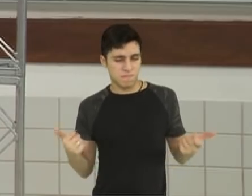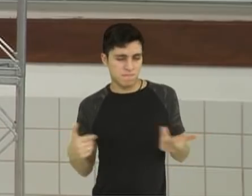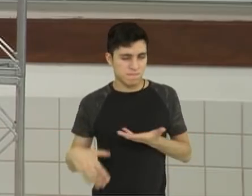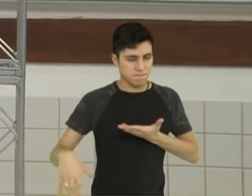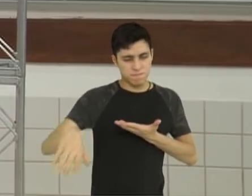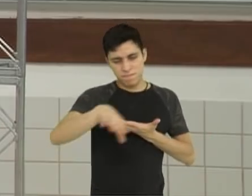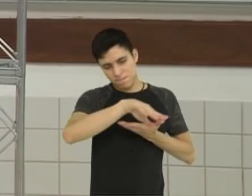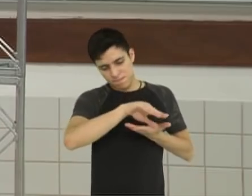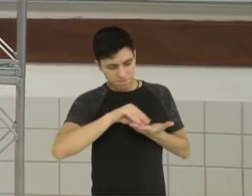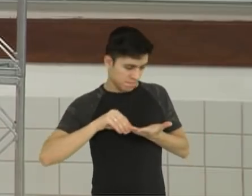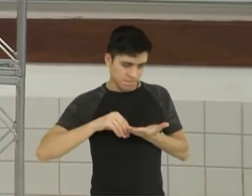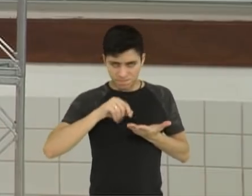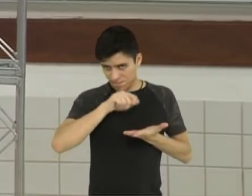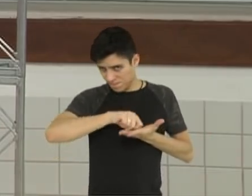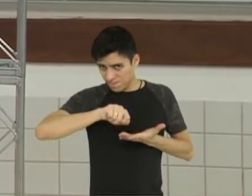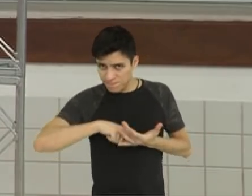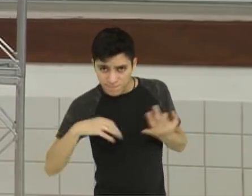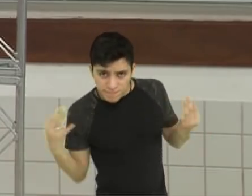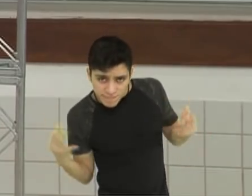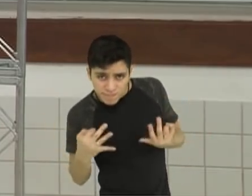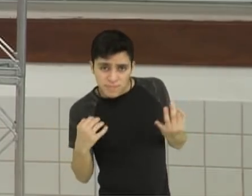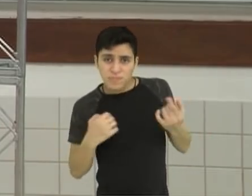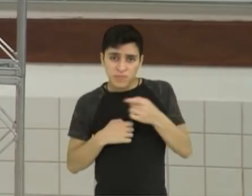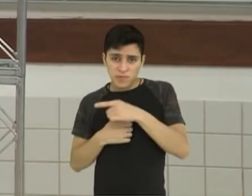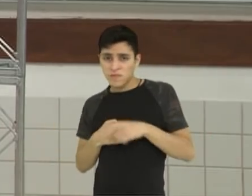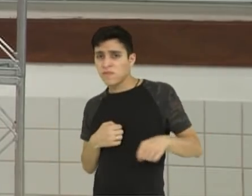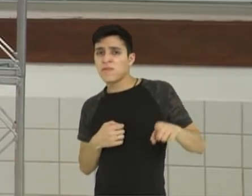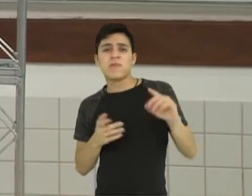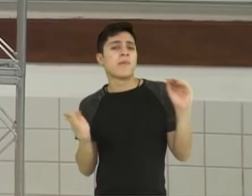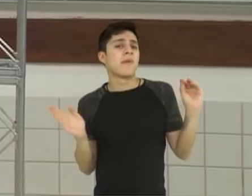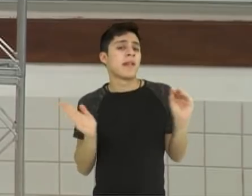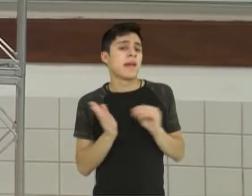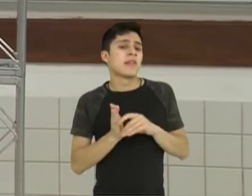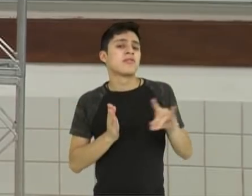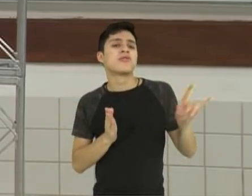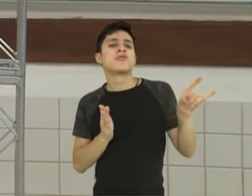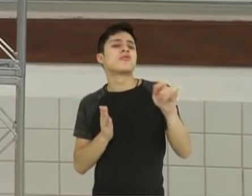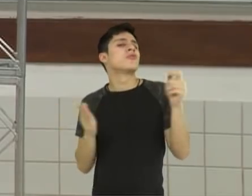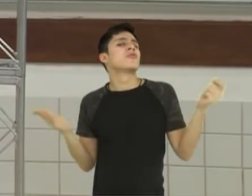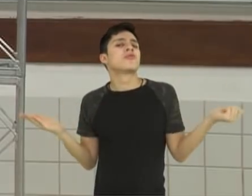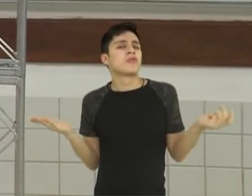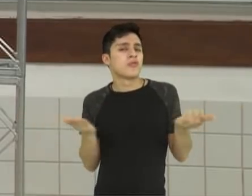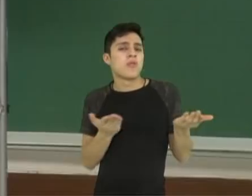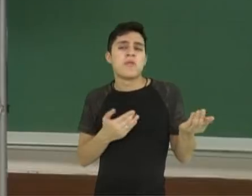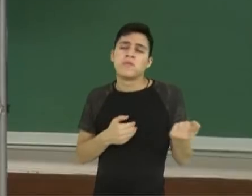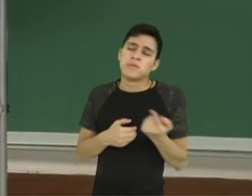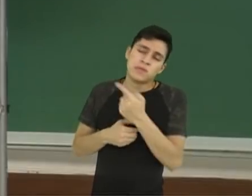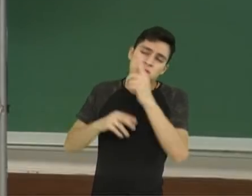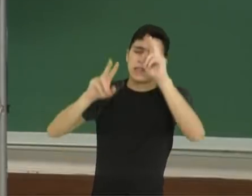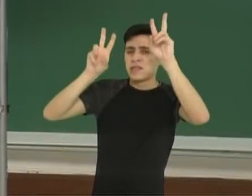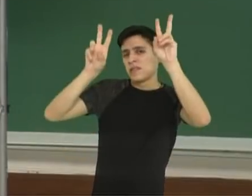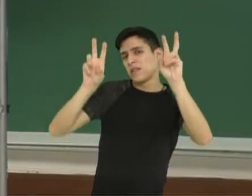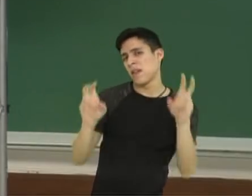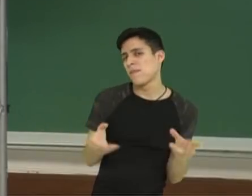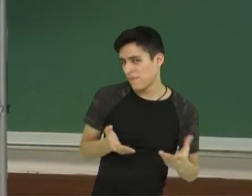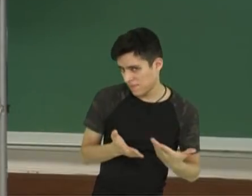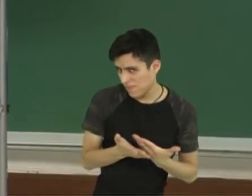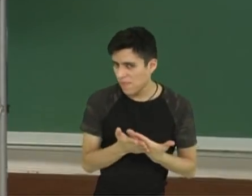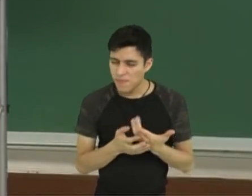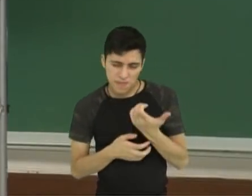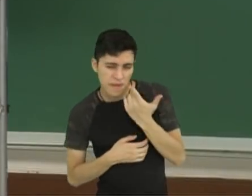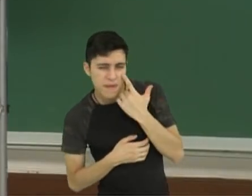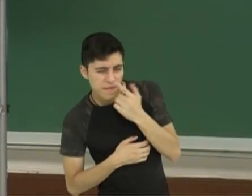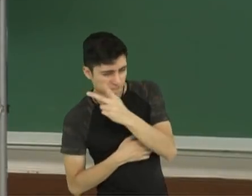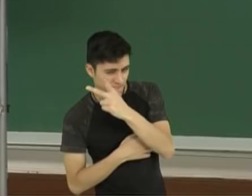Copiaram caprichado no seu caderno? Colocaram a data de hoje, o tema da nossa aula? Gostei de ver, eu quero ver esse caderno